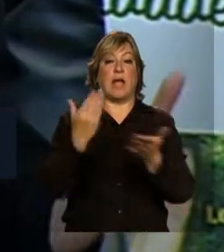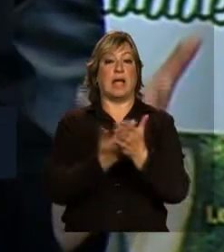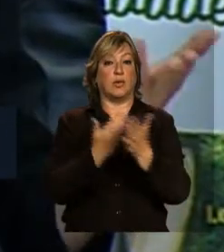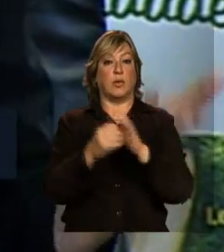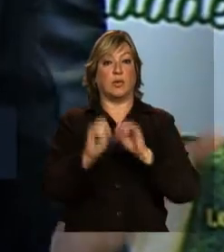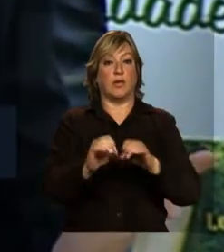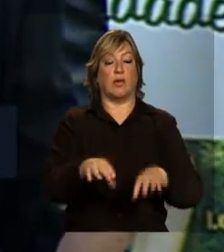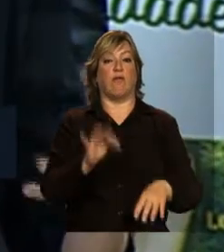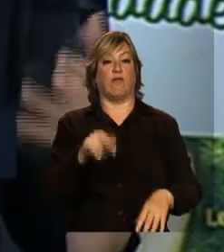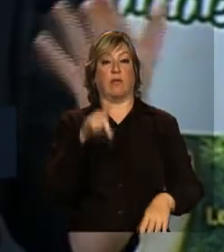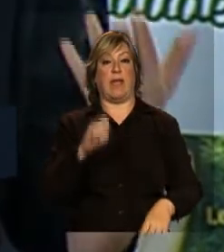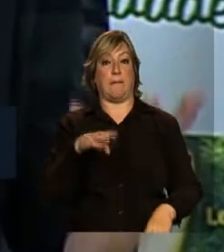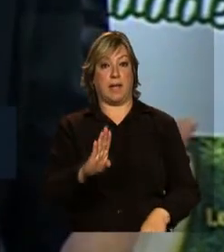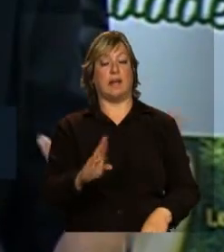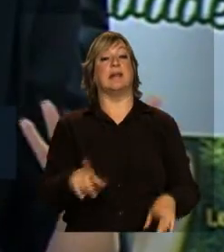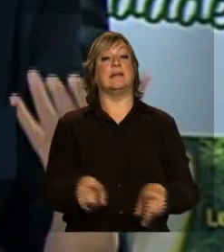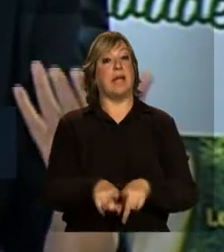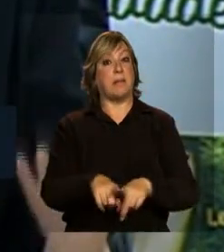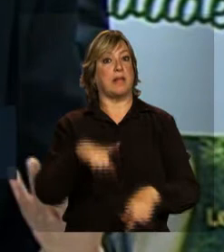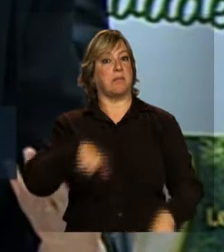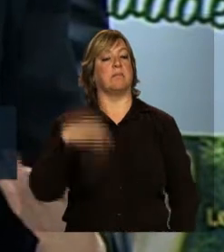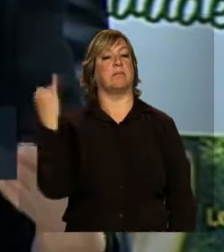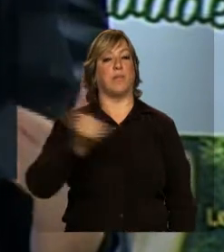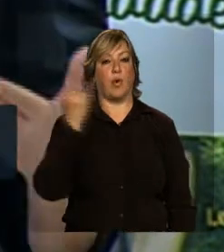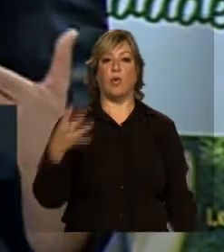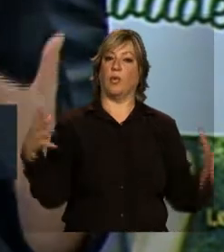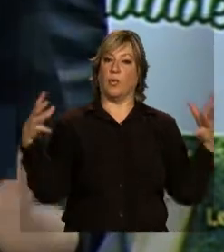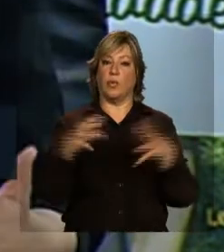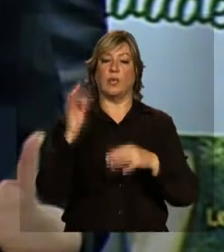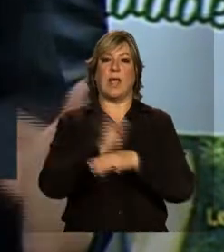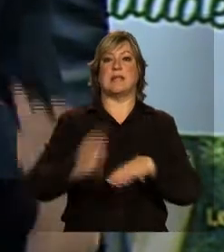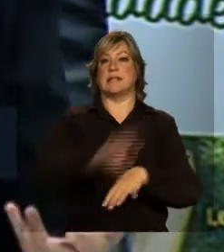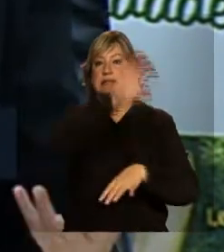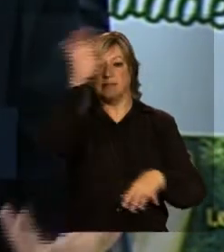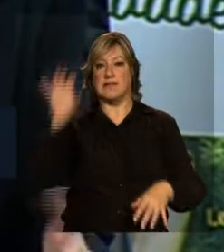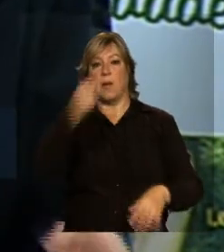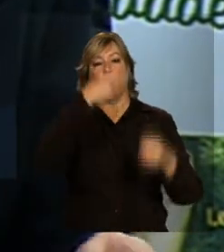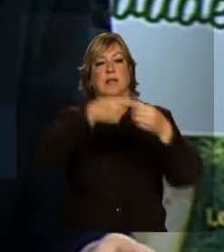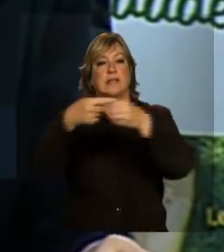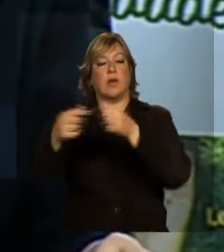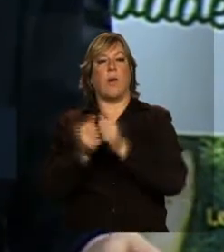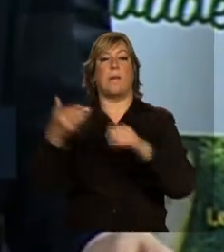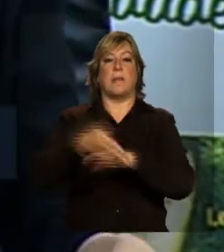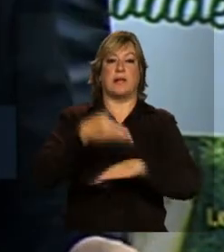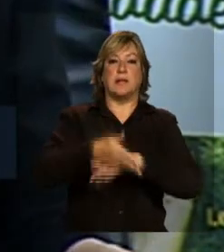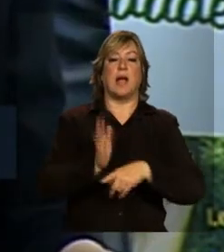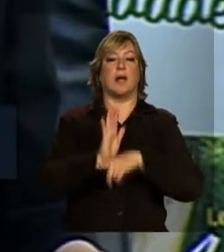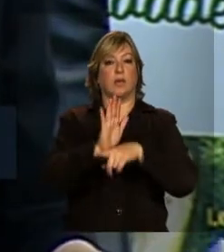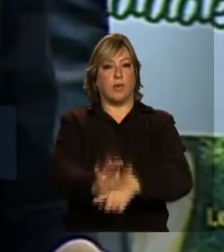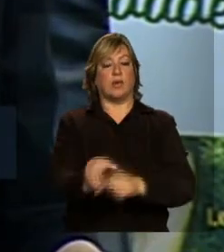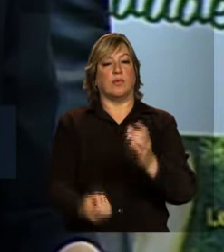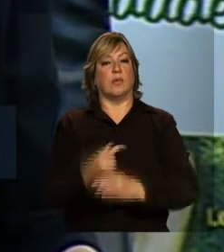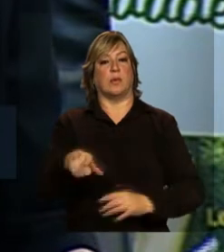educação, no Fundeb, tem tido uma importante compreensão por parte dos estados e dos municípios com a participação e apoio